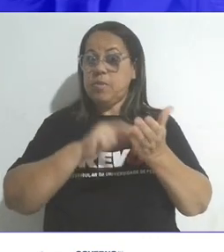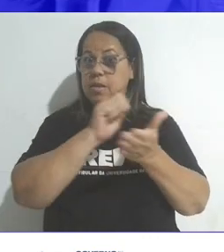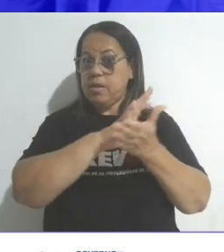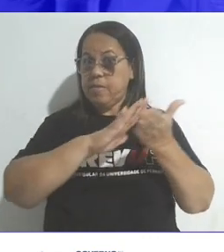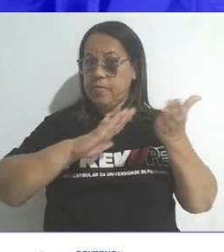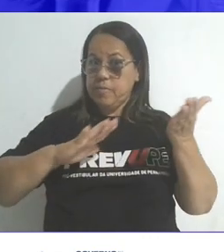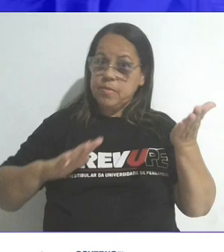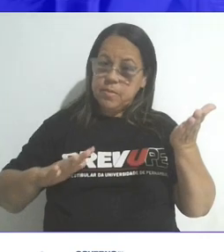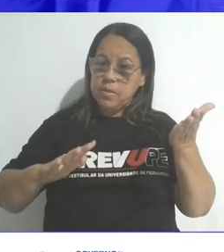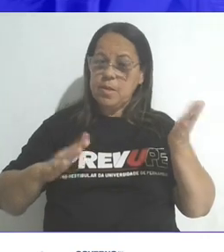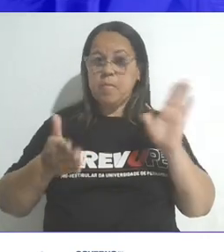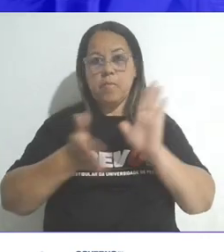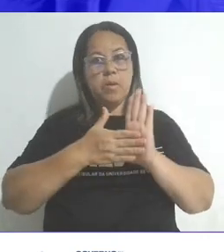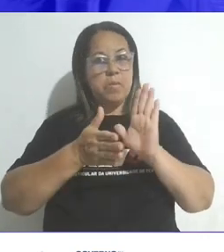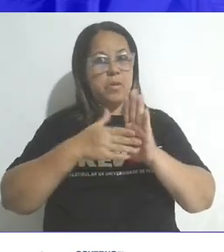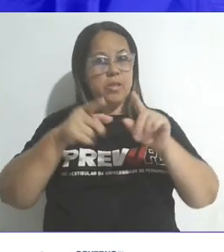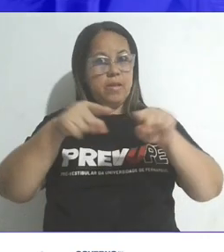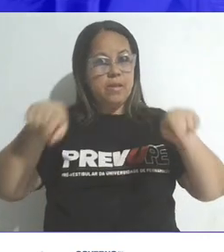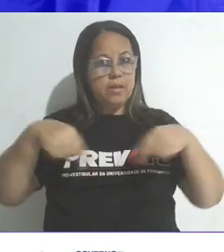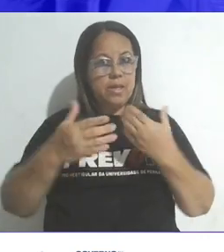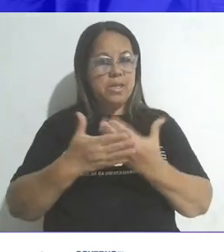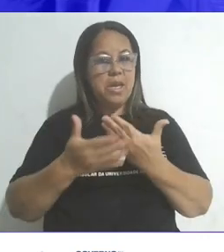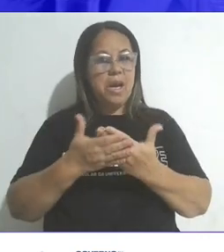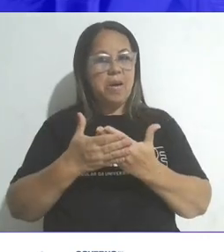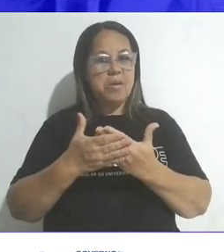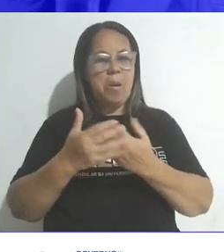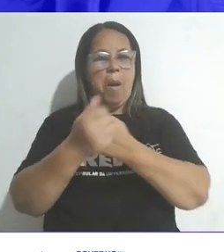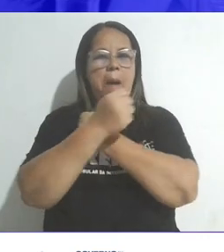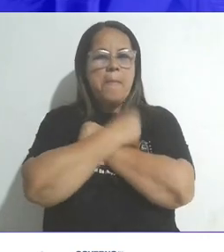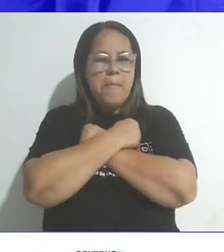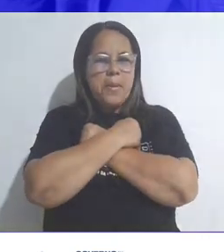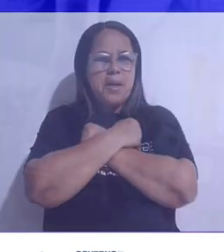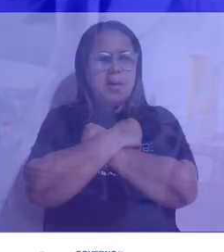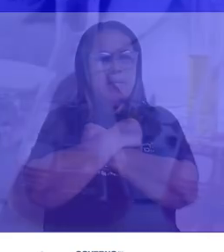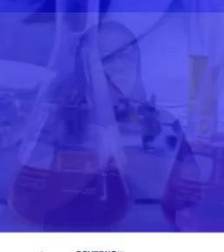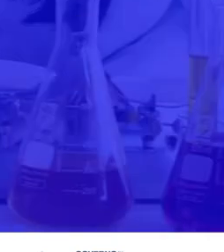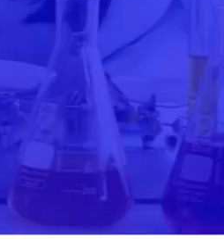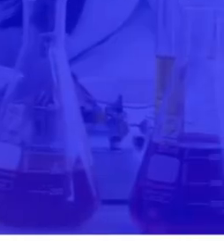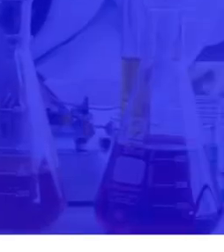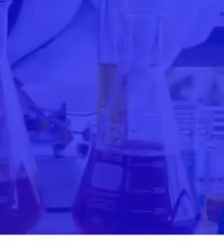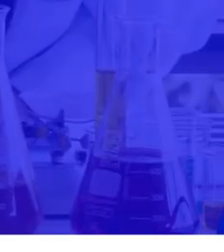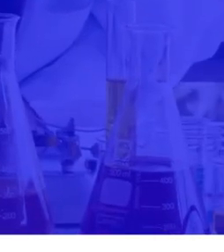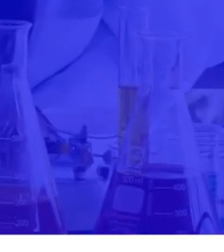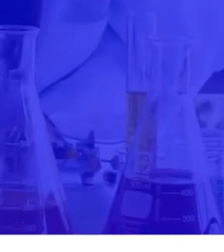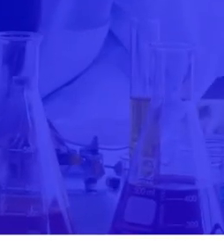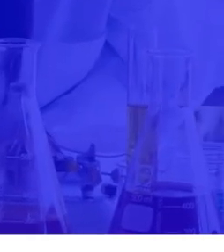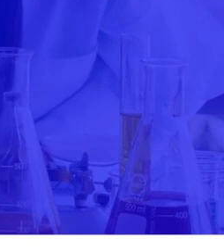atividades que são propostas em sala. Então, um grande abraço e vamos preocupar!